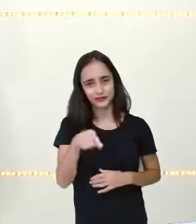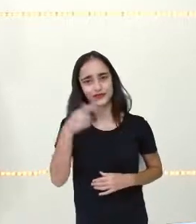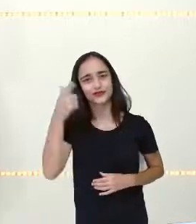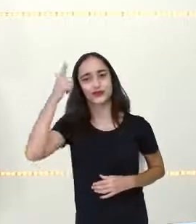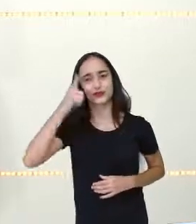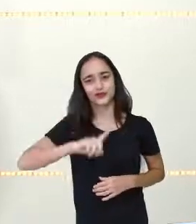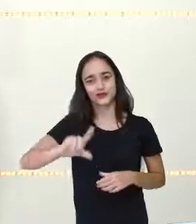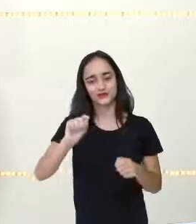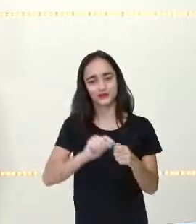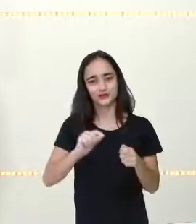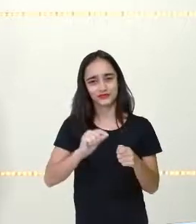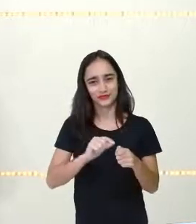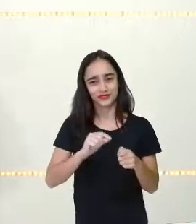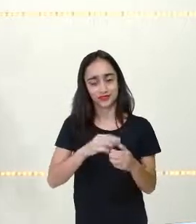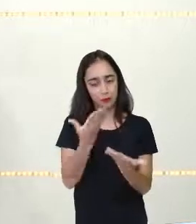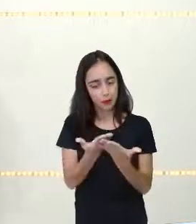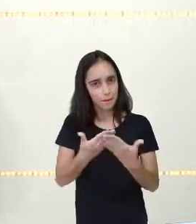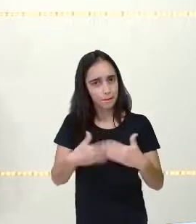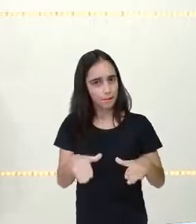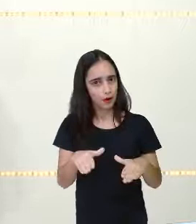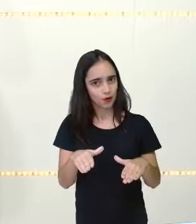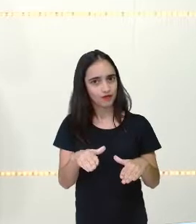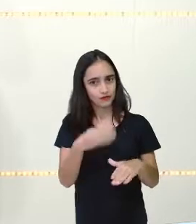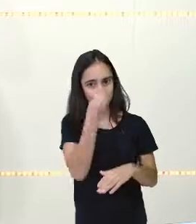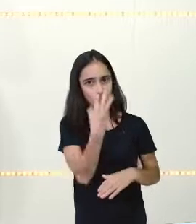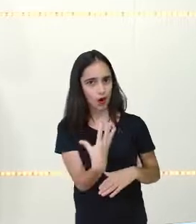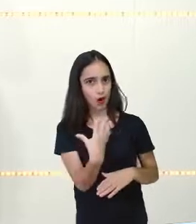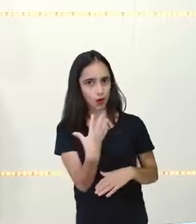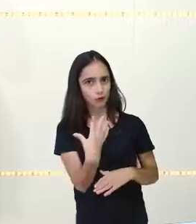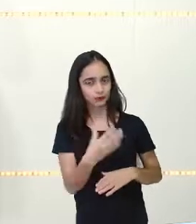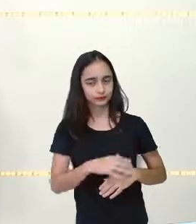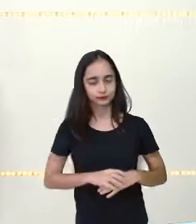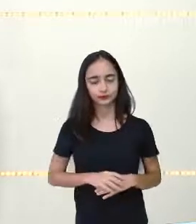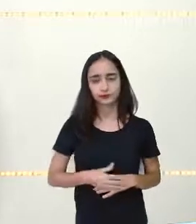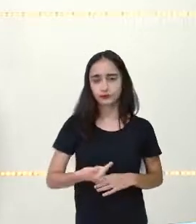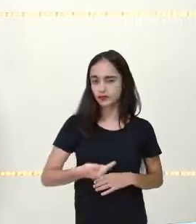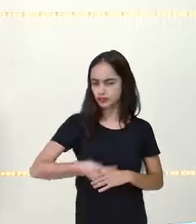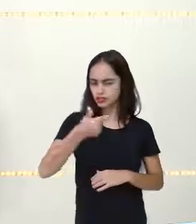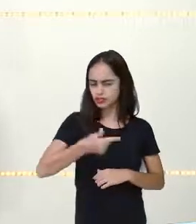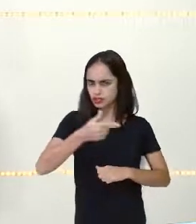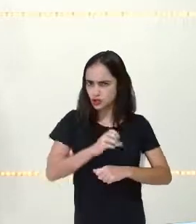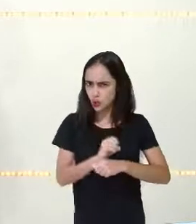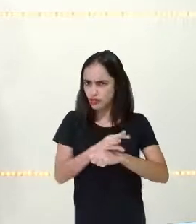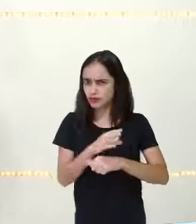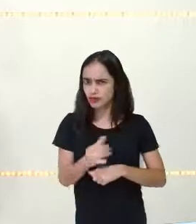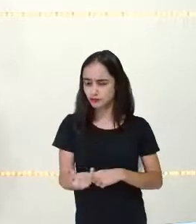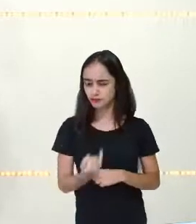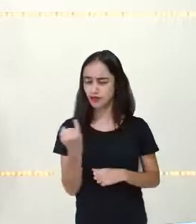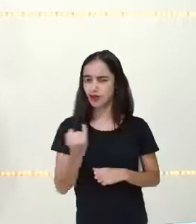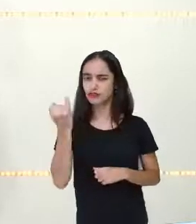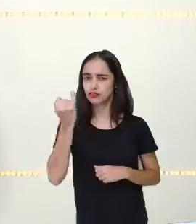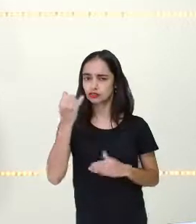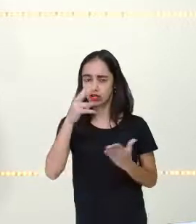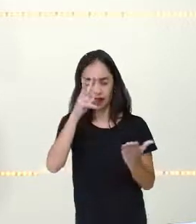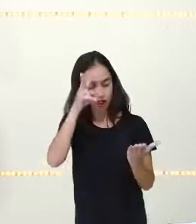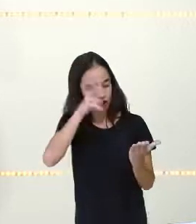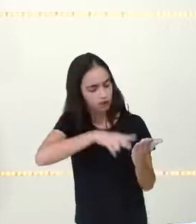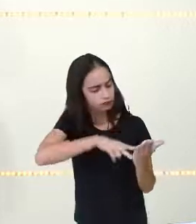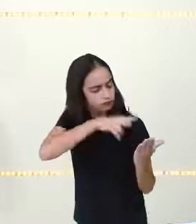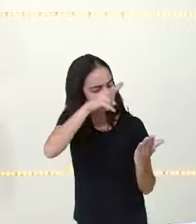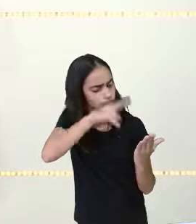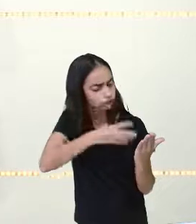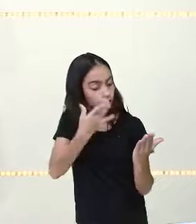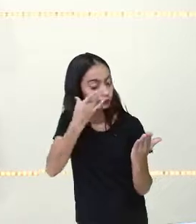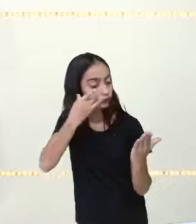uma prova excelente segunda dica também muito importante leia as questões